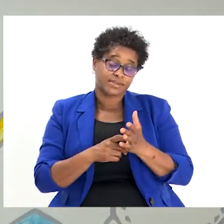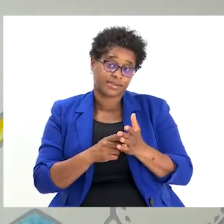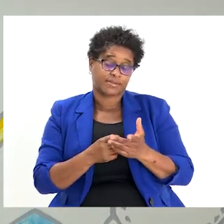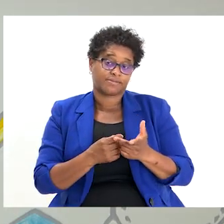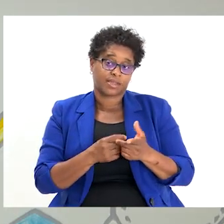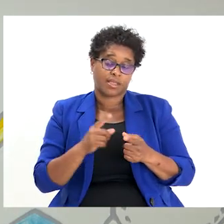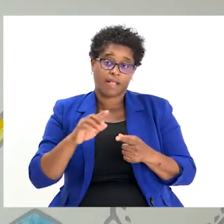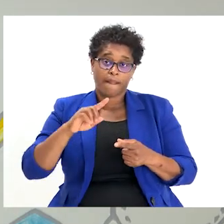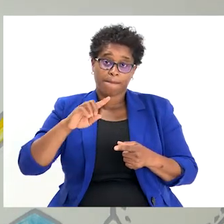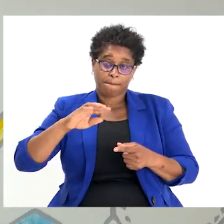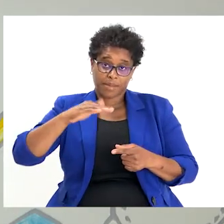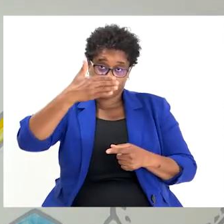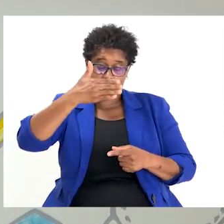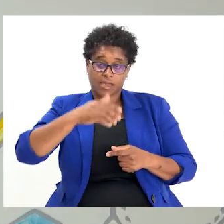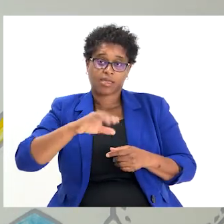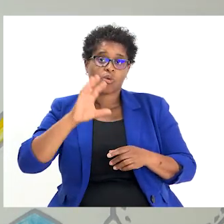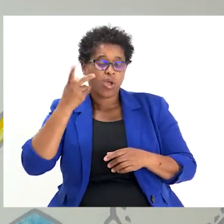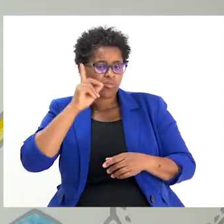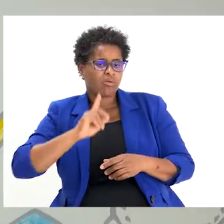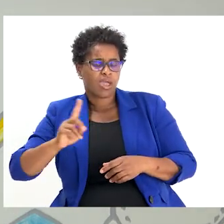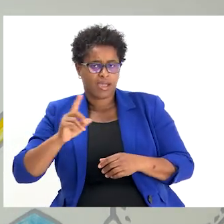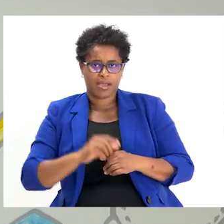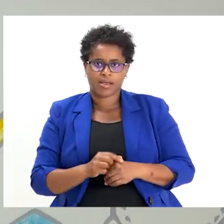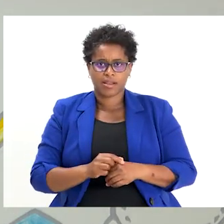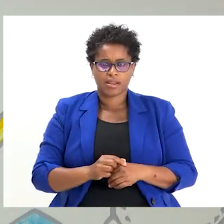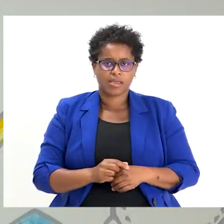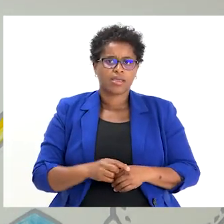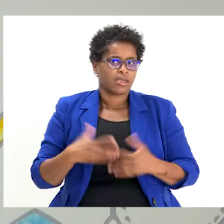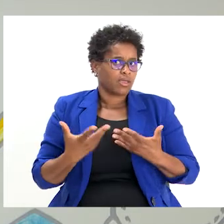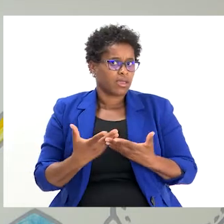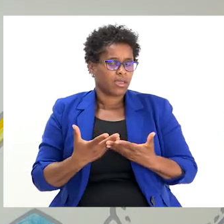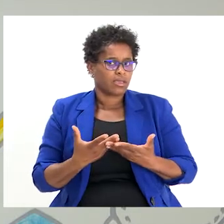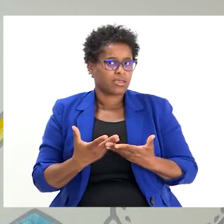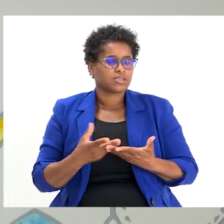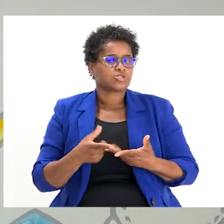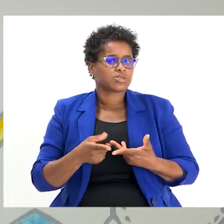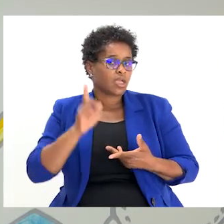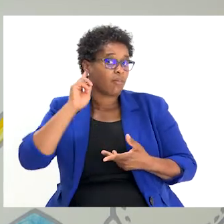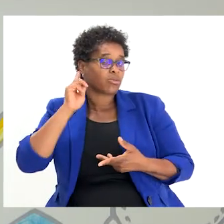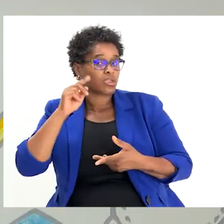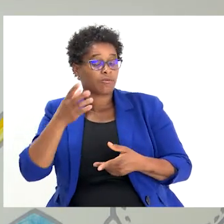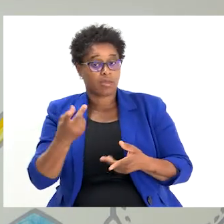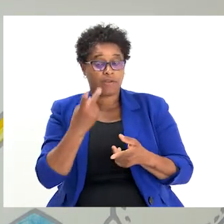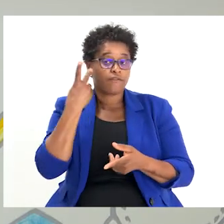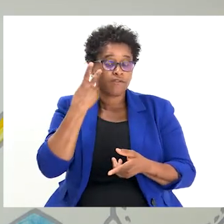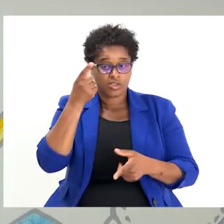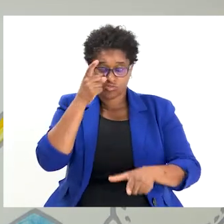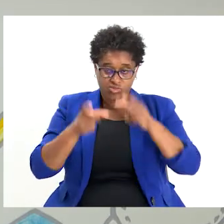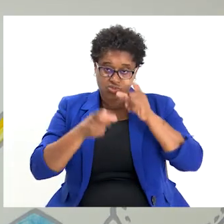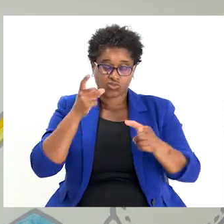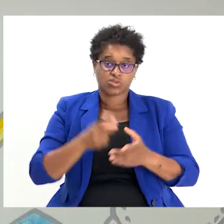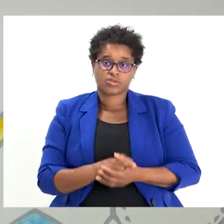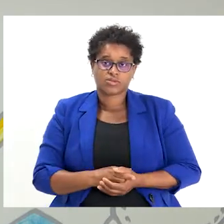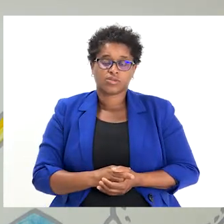primária quando ela é indispensável à sobrevivência da pessoa. Uma necessidade